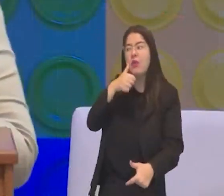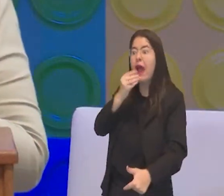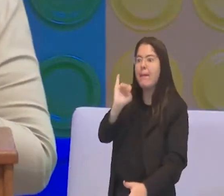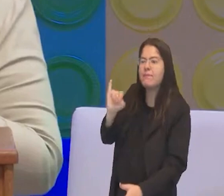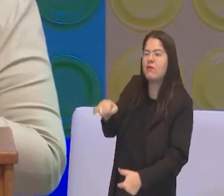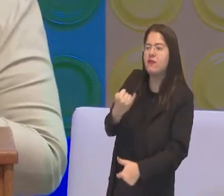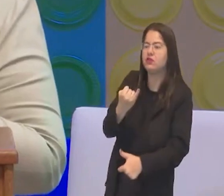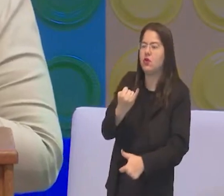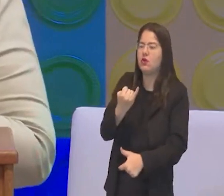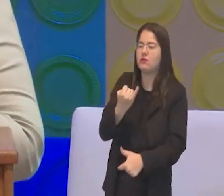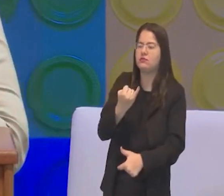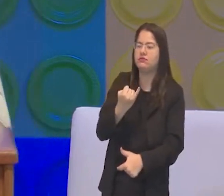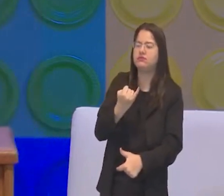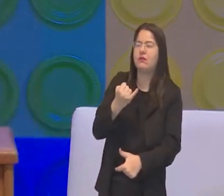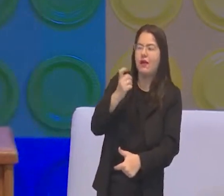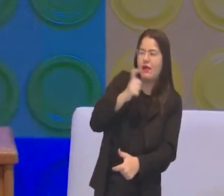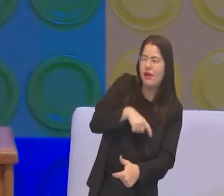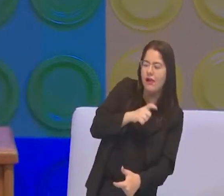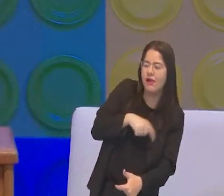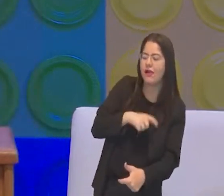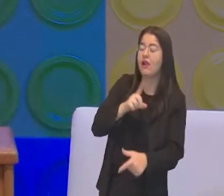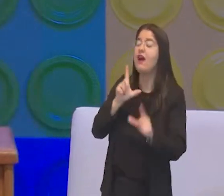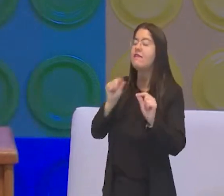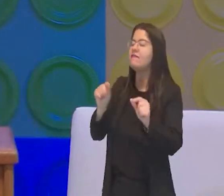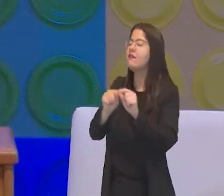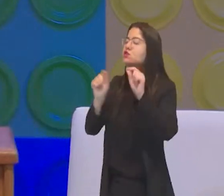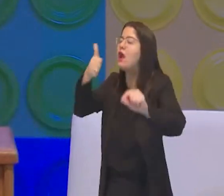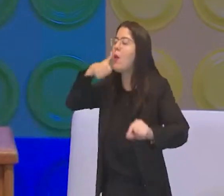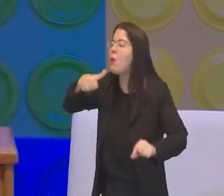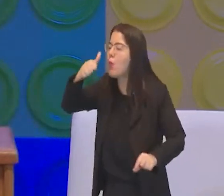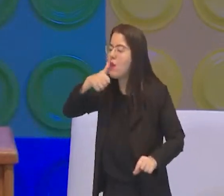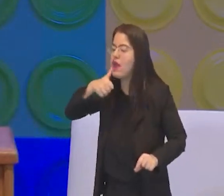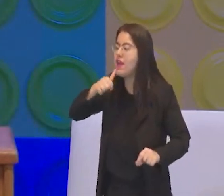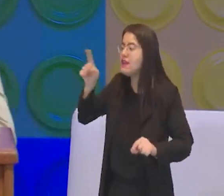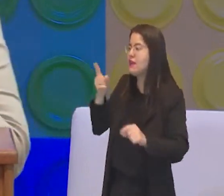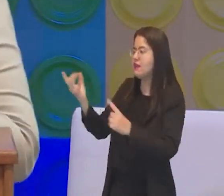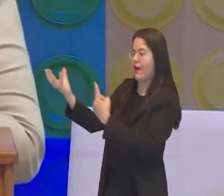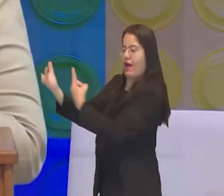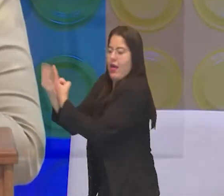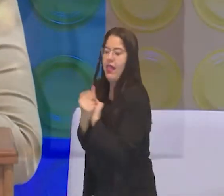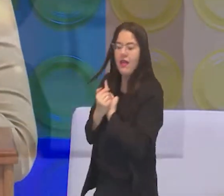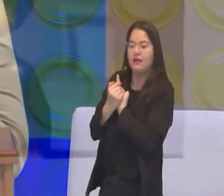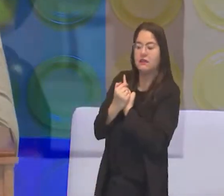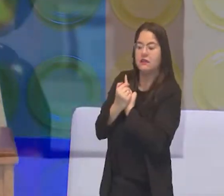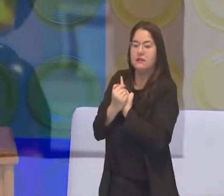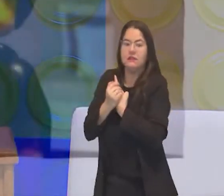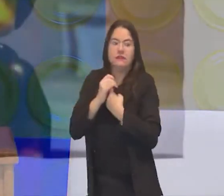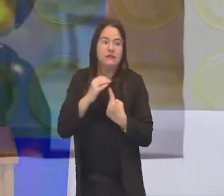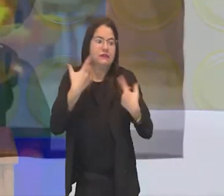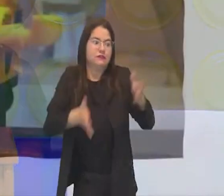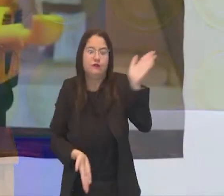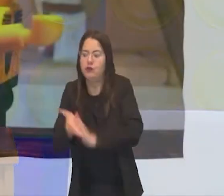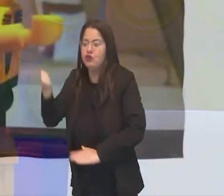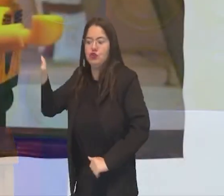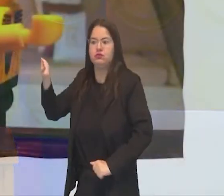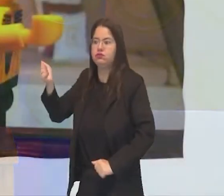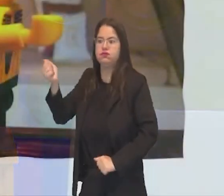essa oportunidade. Foi lá para agarrar José. E José